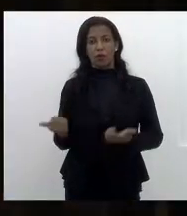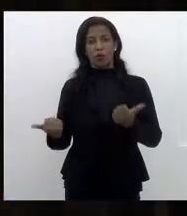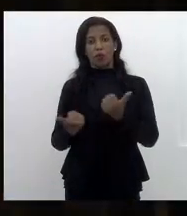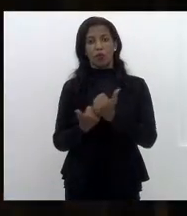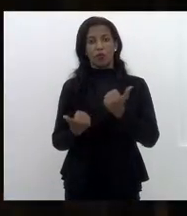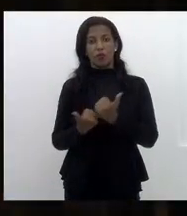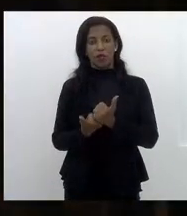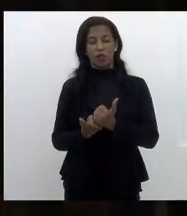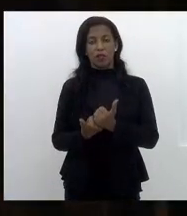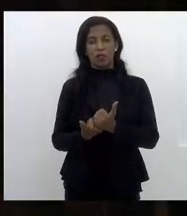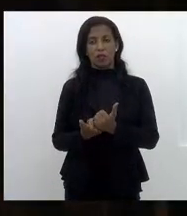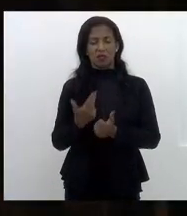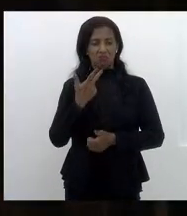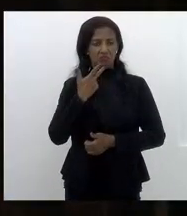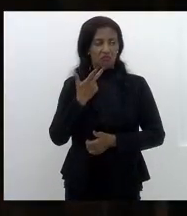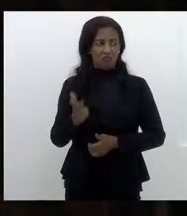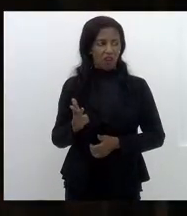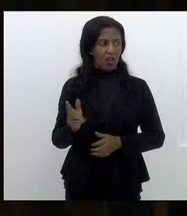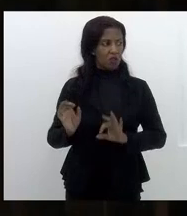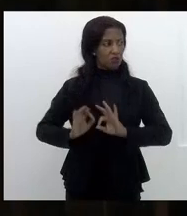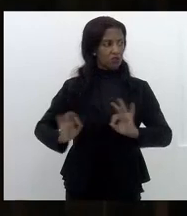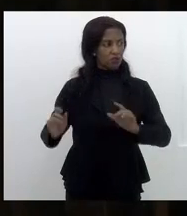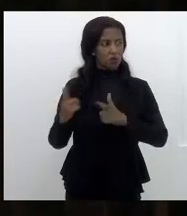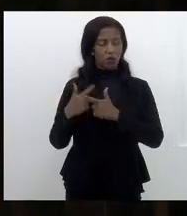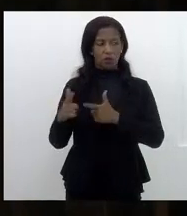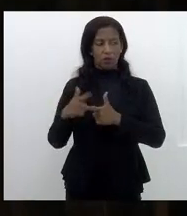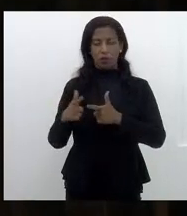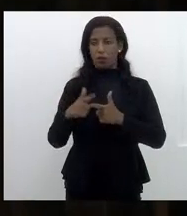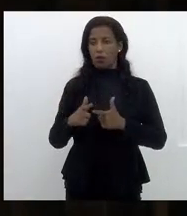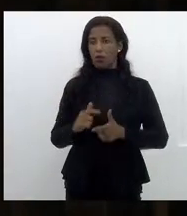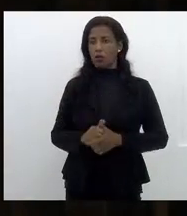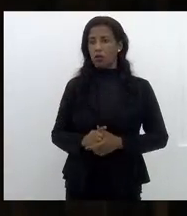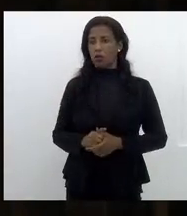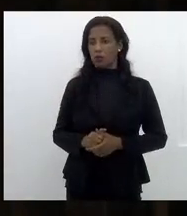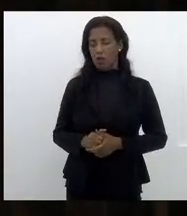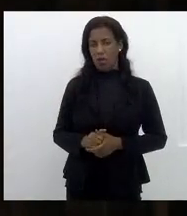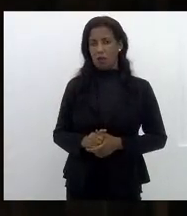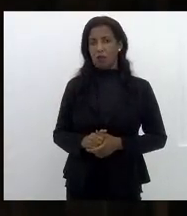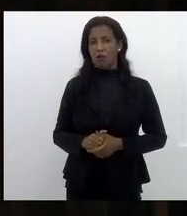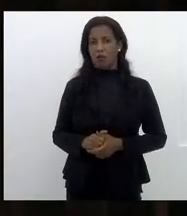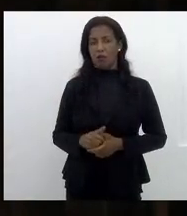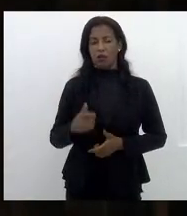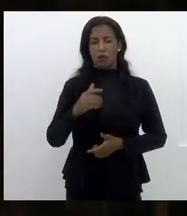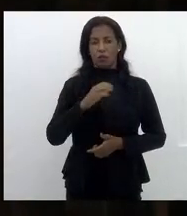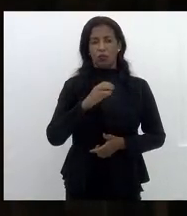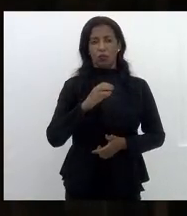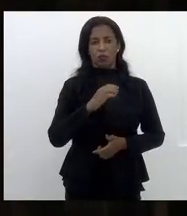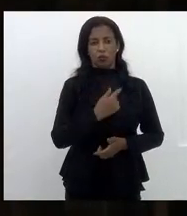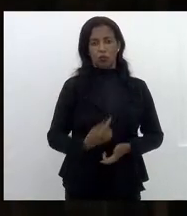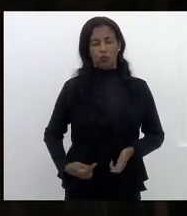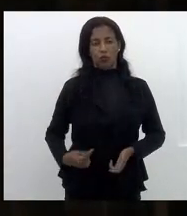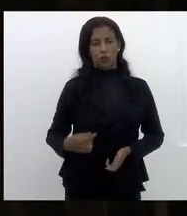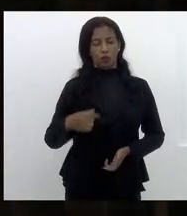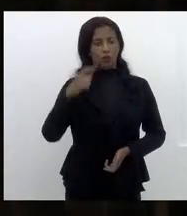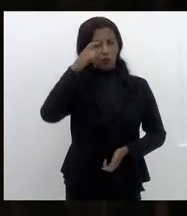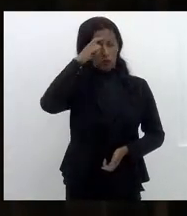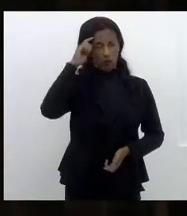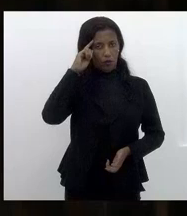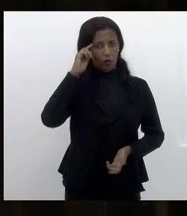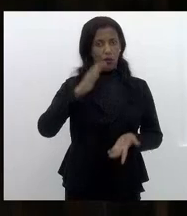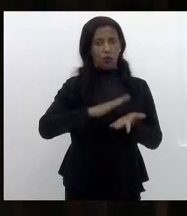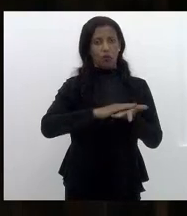vice-líder do governo fala ou sem o menor problema que talvez um dos maiores equívocos do governo Cláudio Castro foi